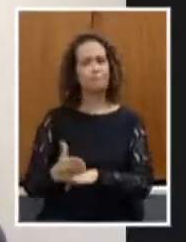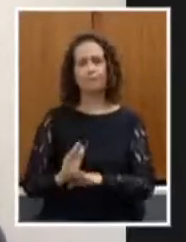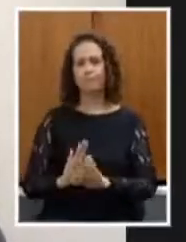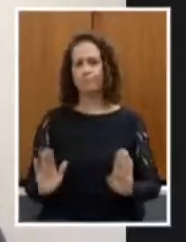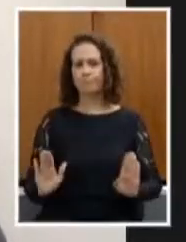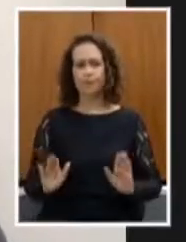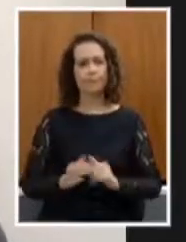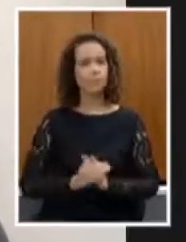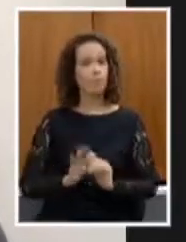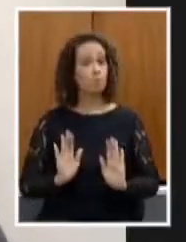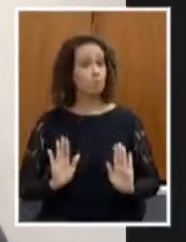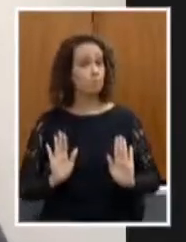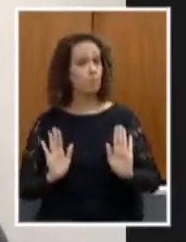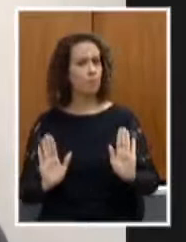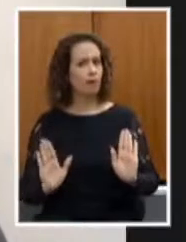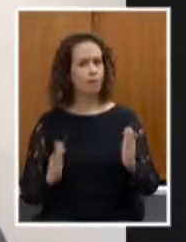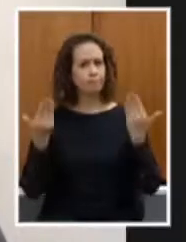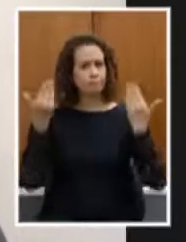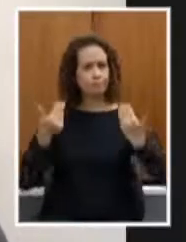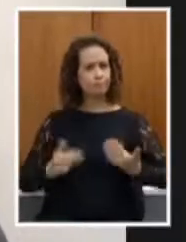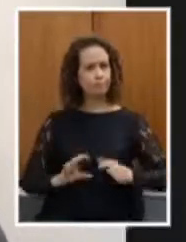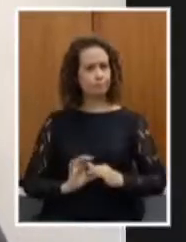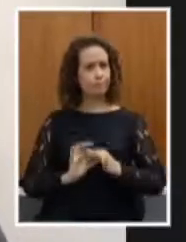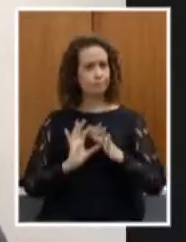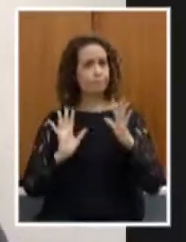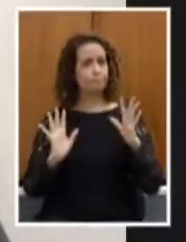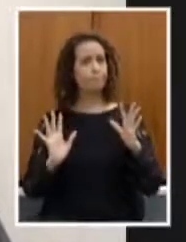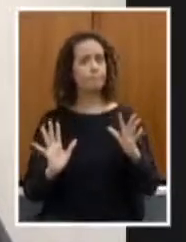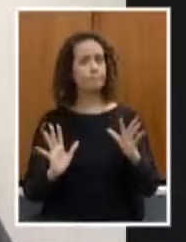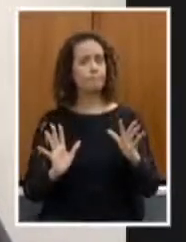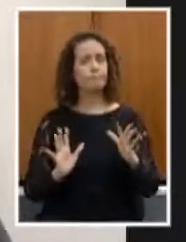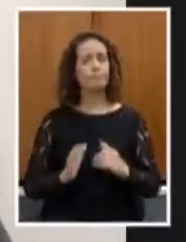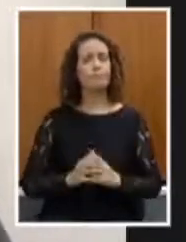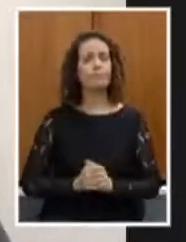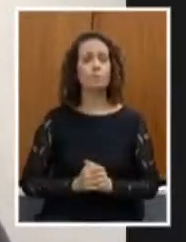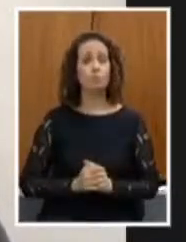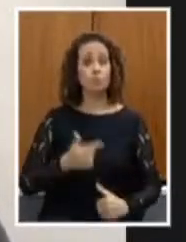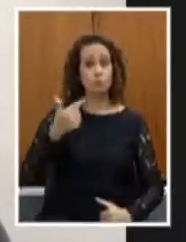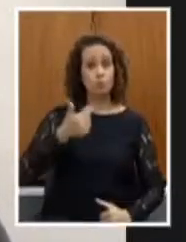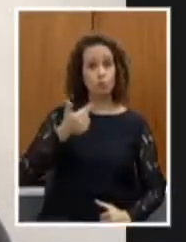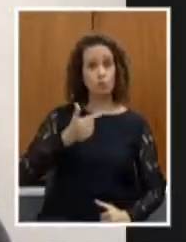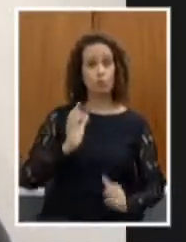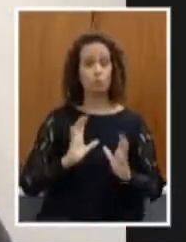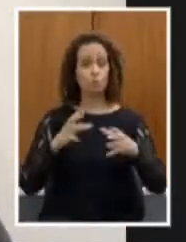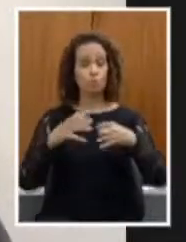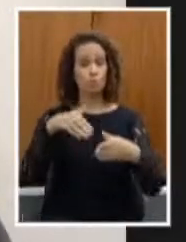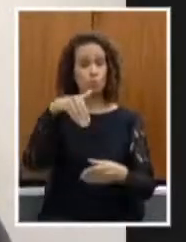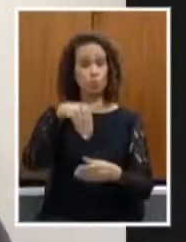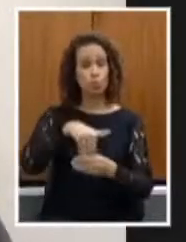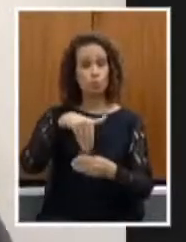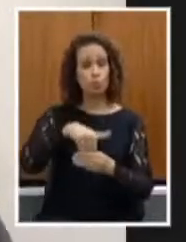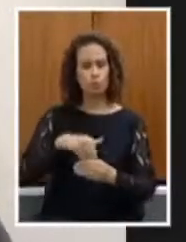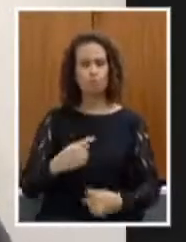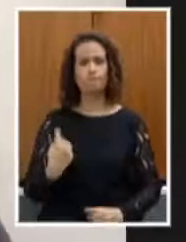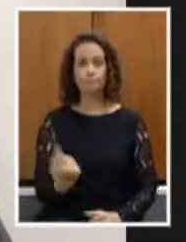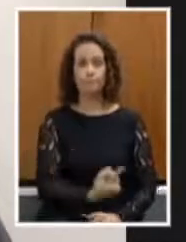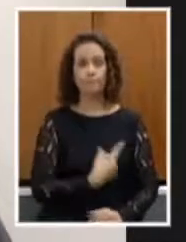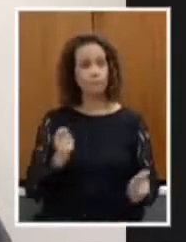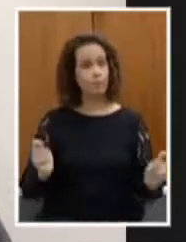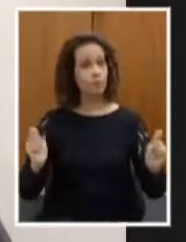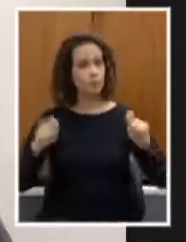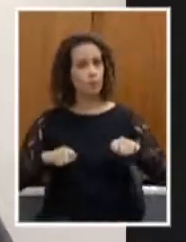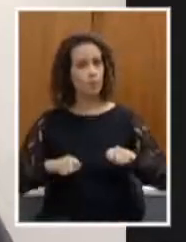me disponibilizando, assim como o Bloco, para que no segundo turno a gente possa ter